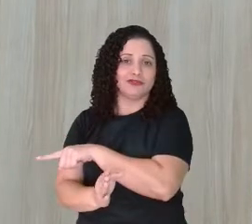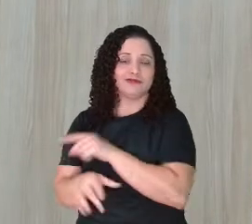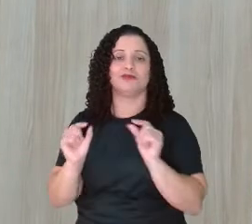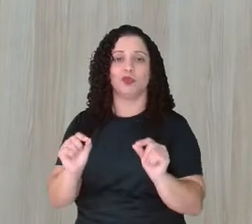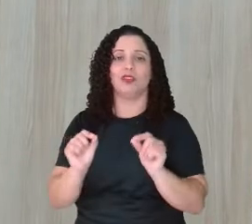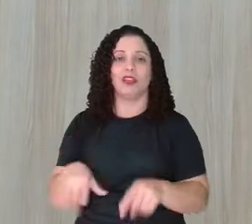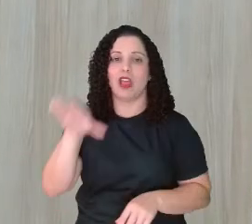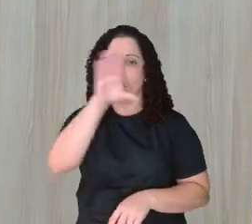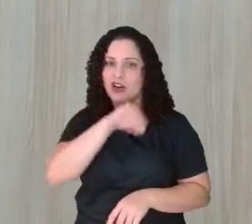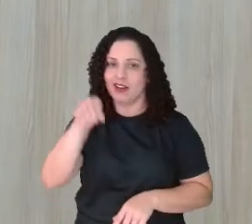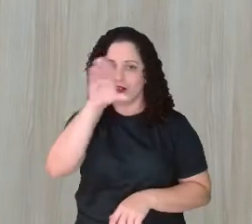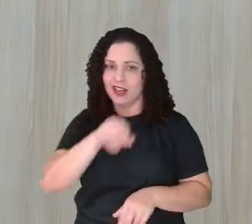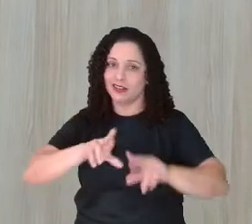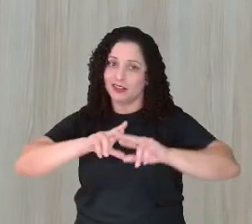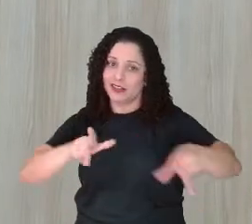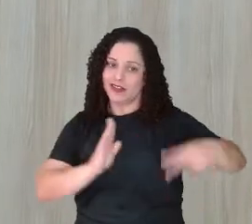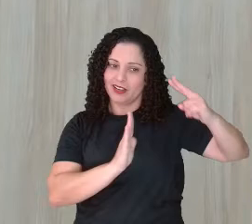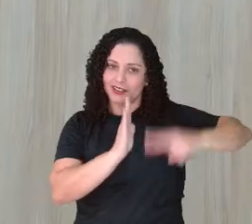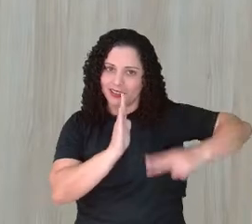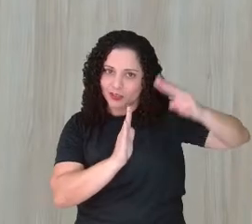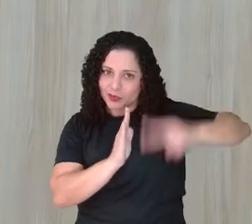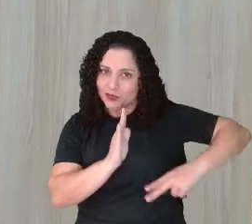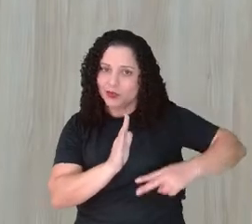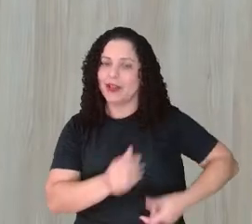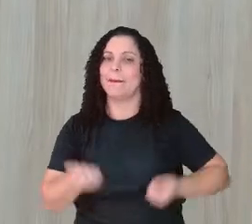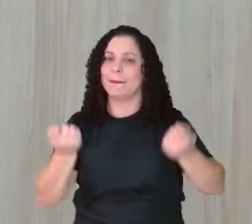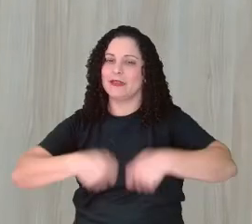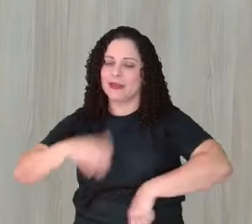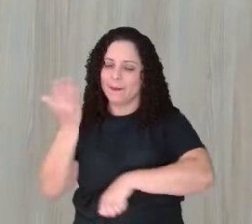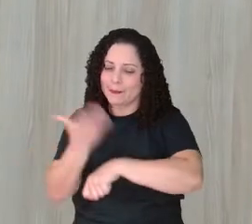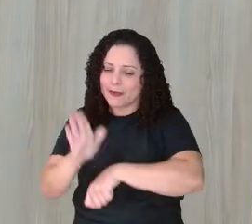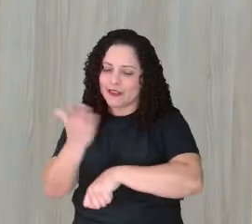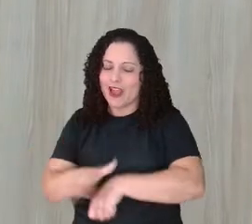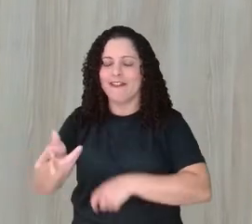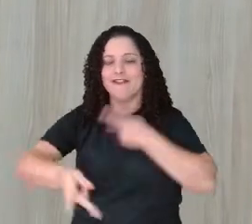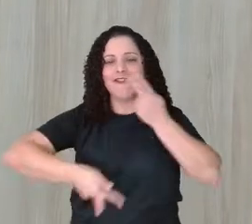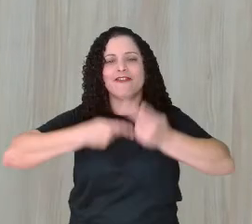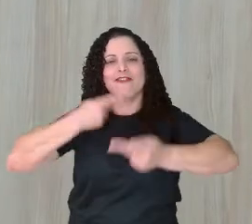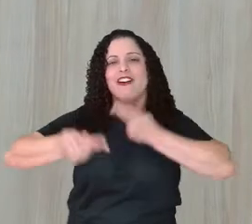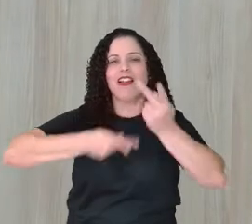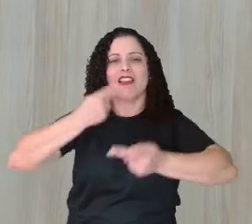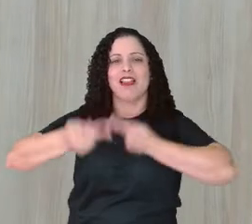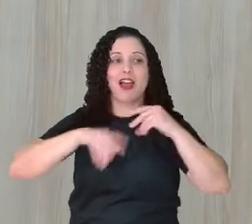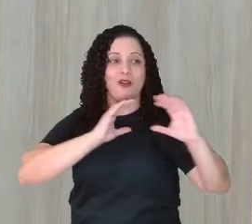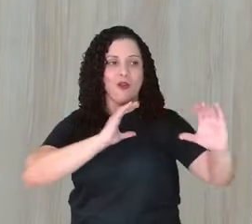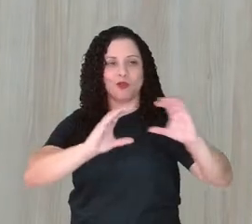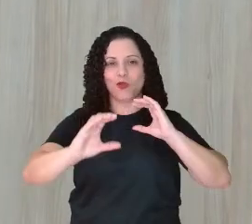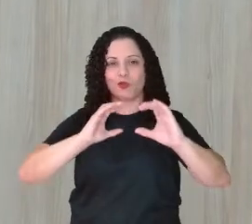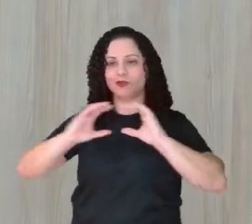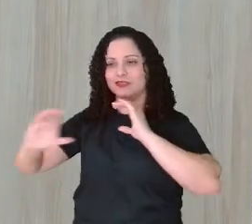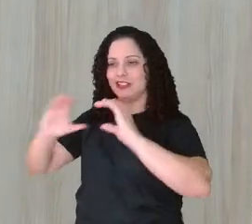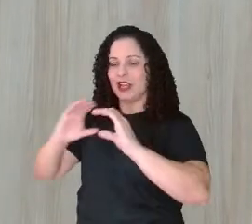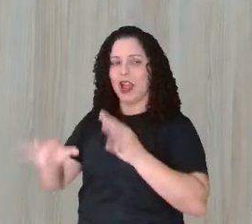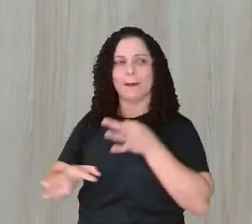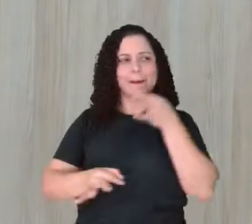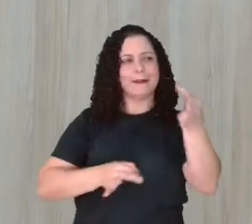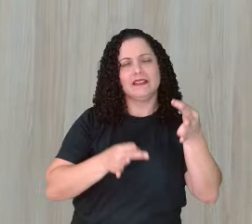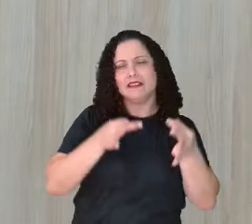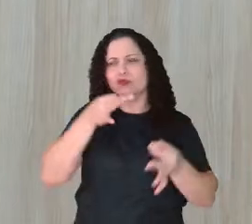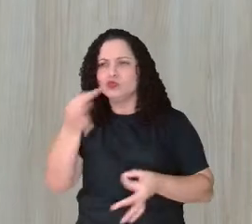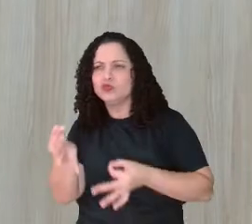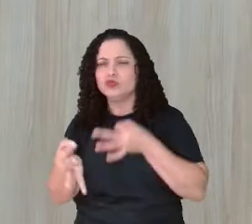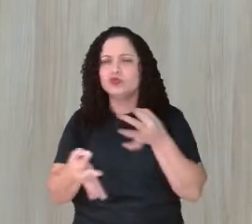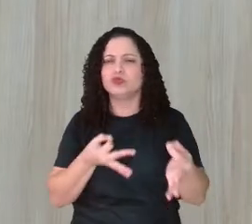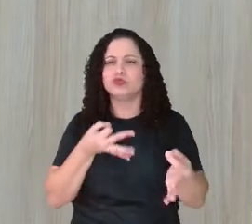Então, oralidade é diferente de leitura, a gente tem que praticar, falar, se comunicar, argumentar com o